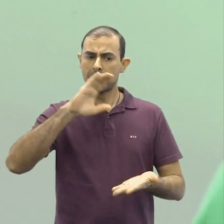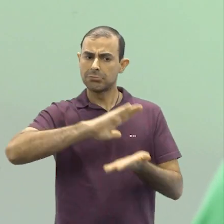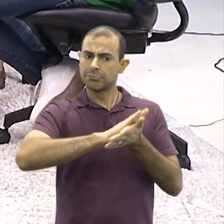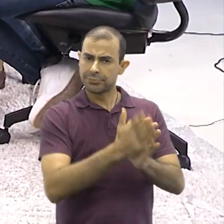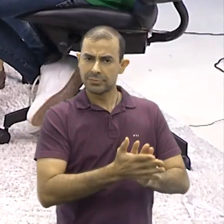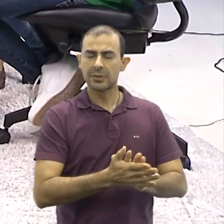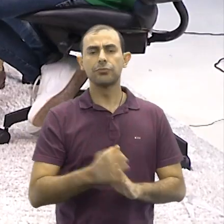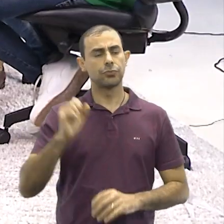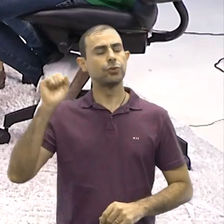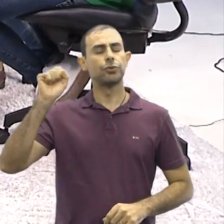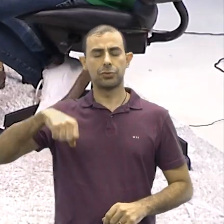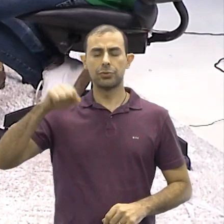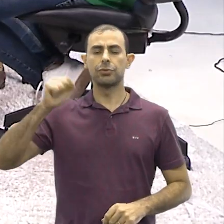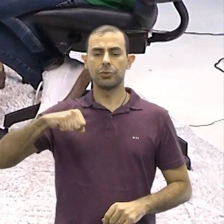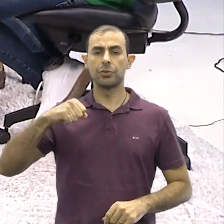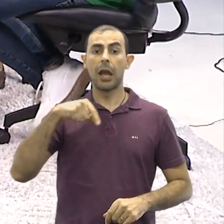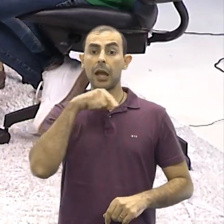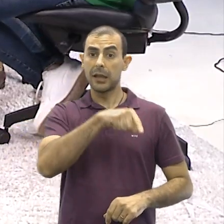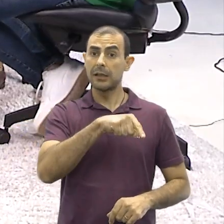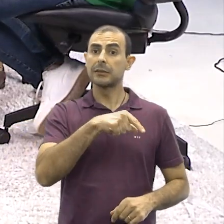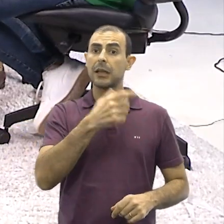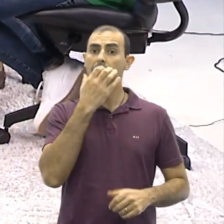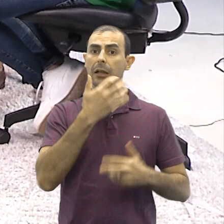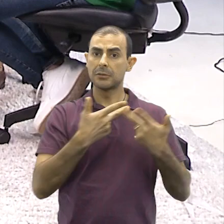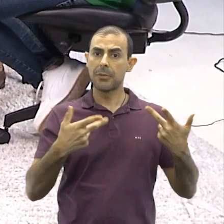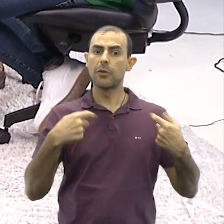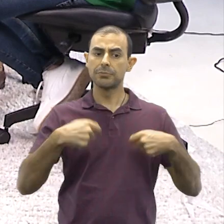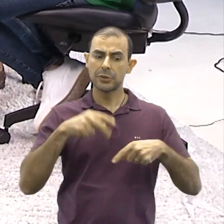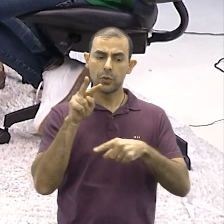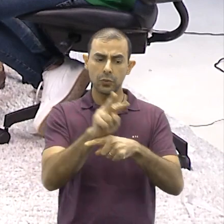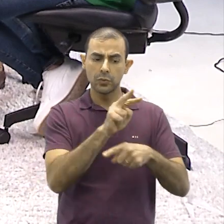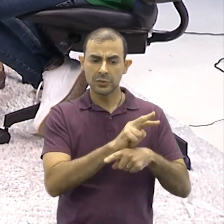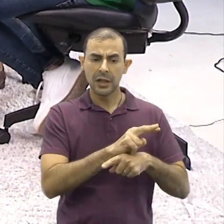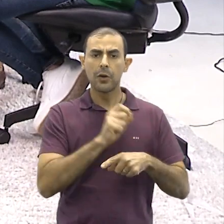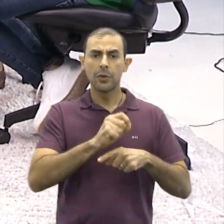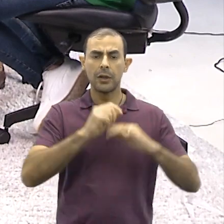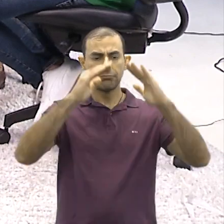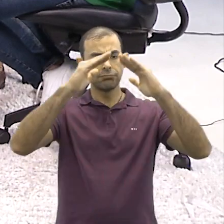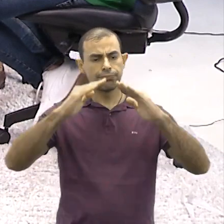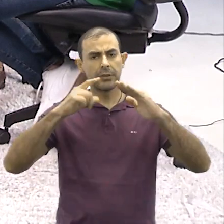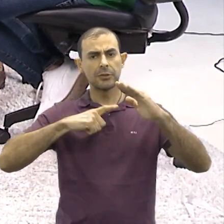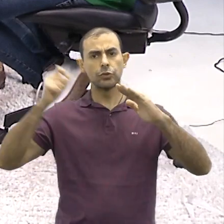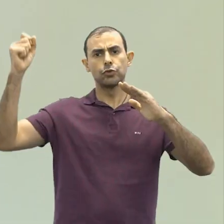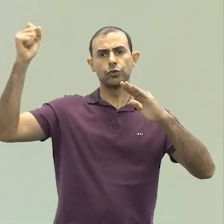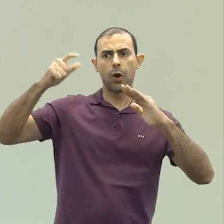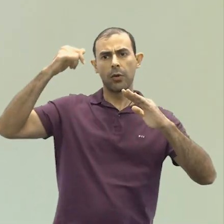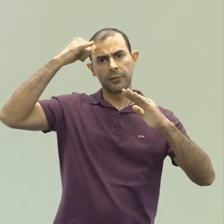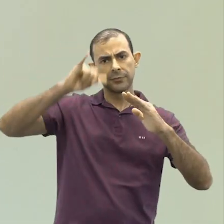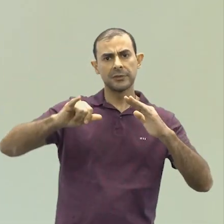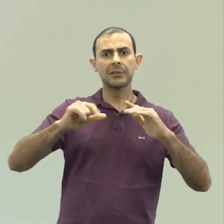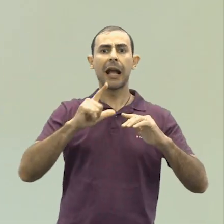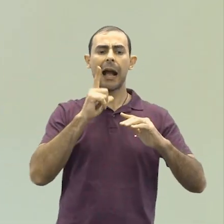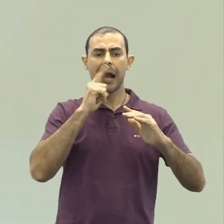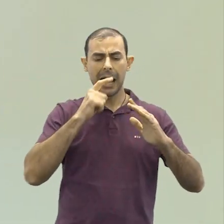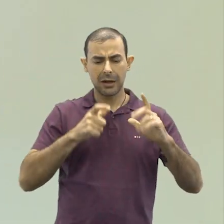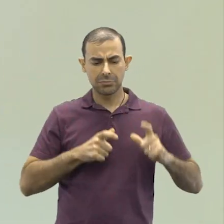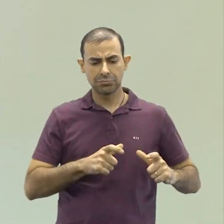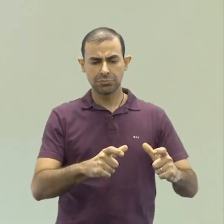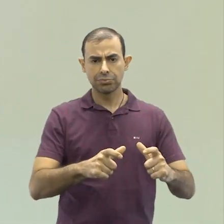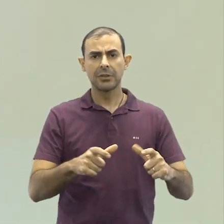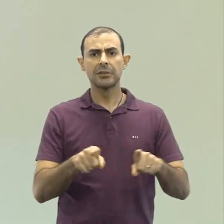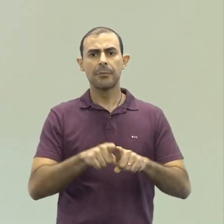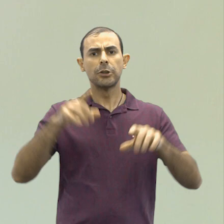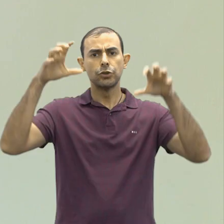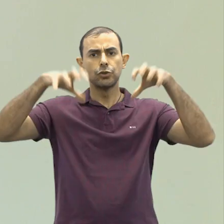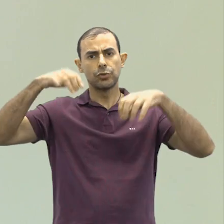maus tratos, Sim, né? também. Esse animal ele deve ser fornecido para ele um abrigo que o proteja do sol, chuva, água. Super importante fazer a troca da água,